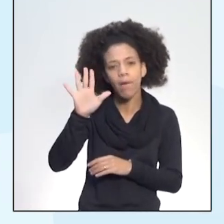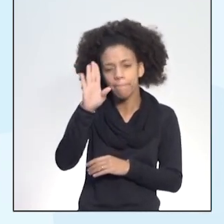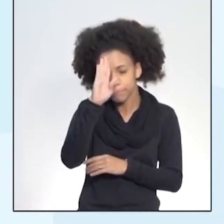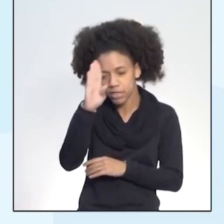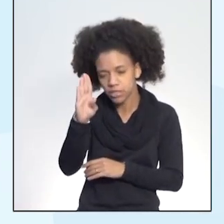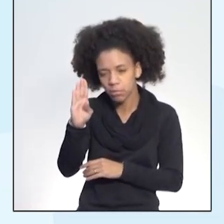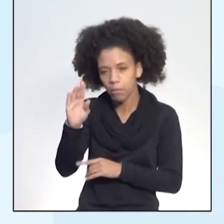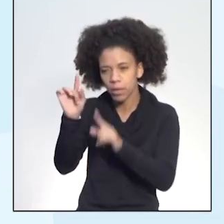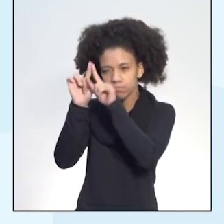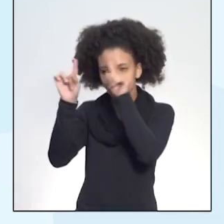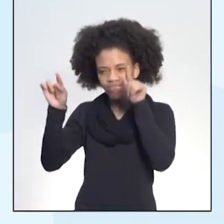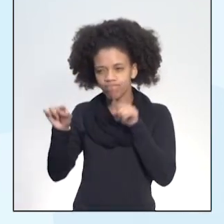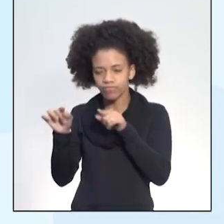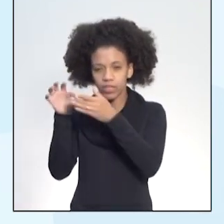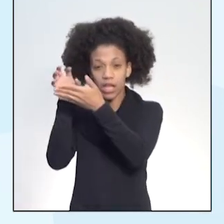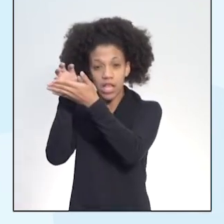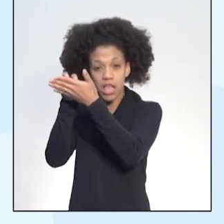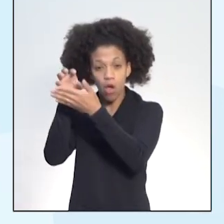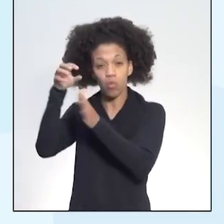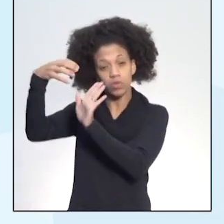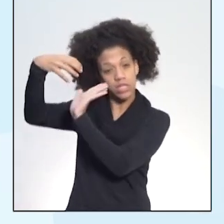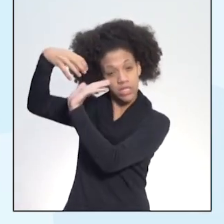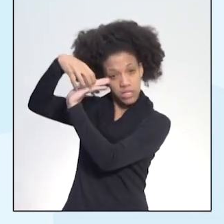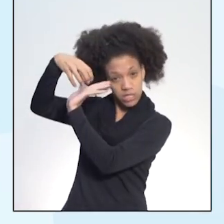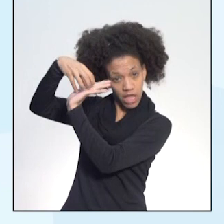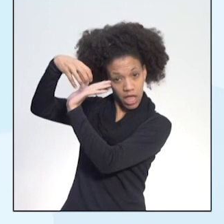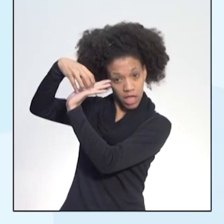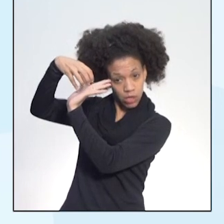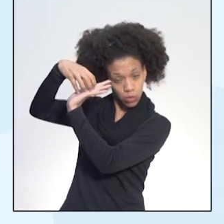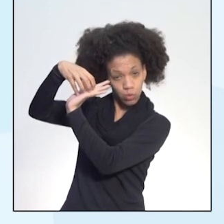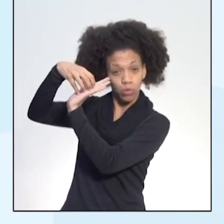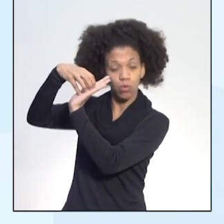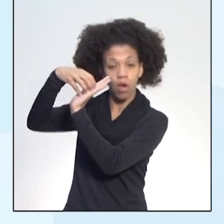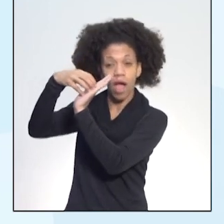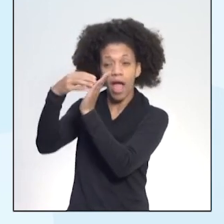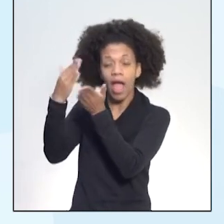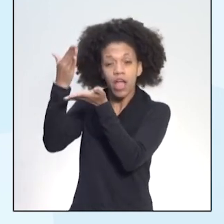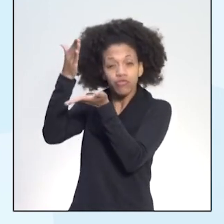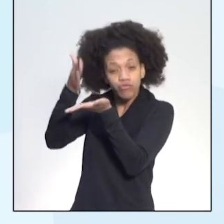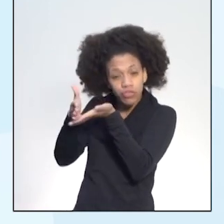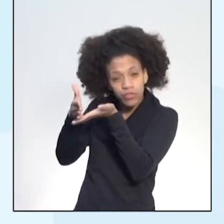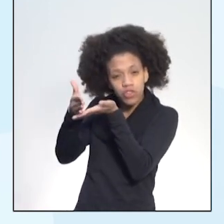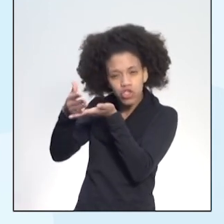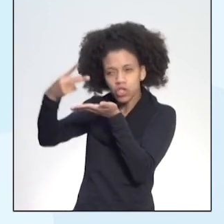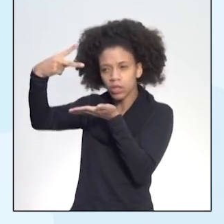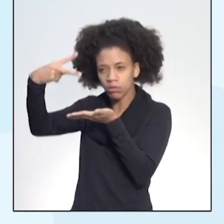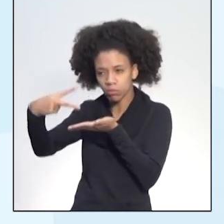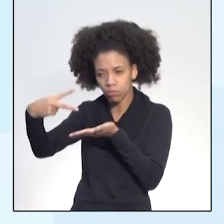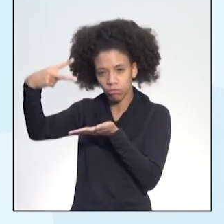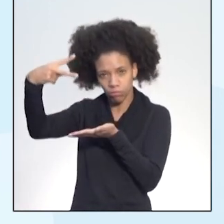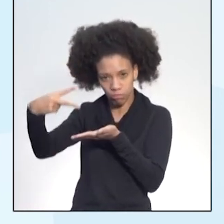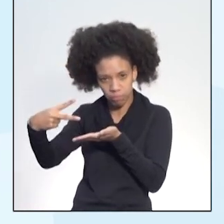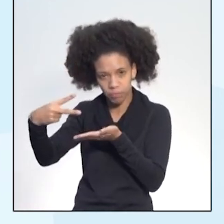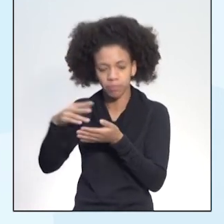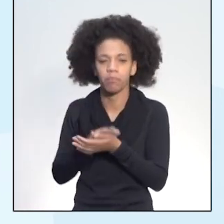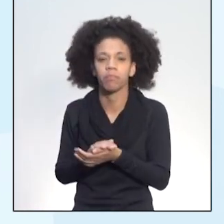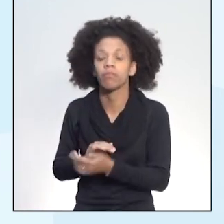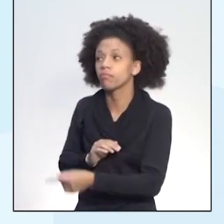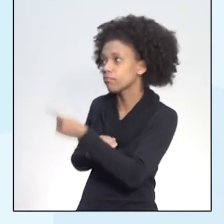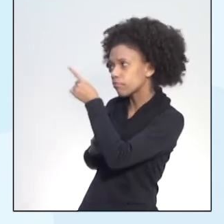aí central da Europa, é dividida em duas grandes alianças. E